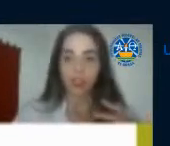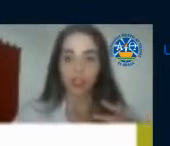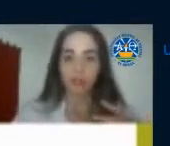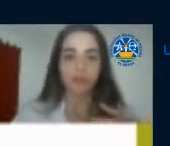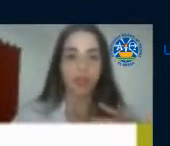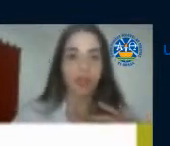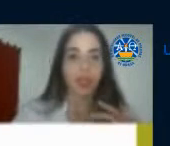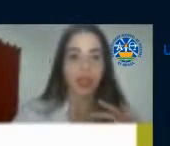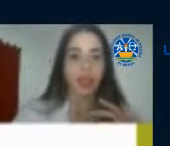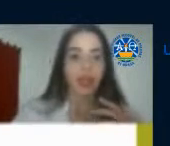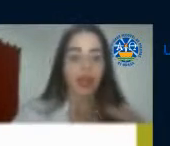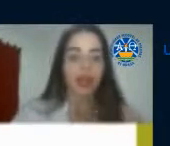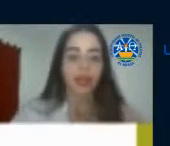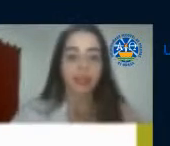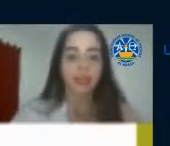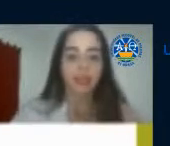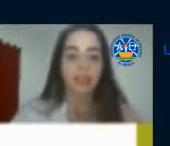trabalho coletivo.